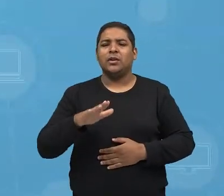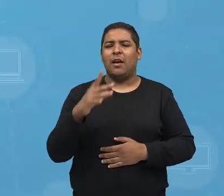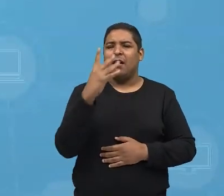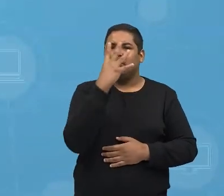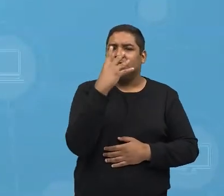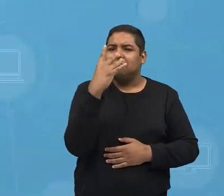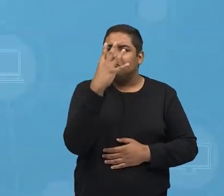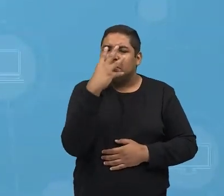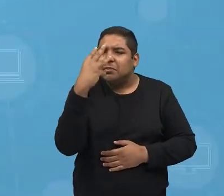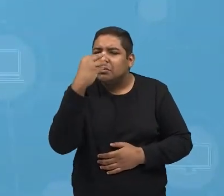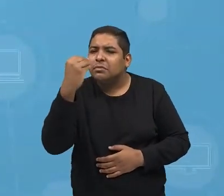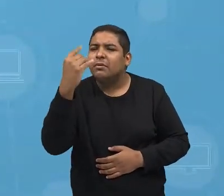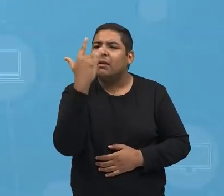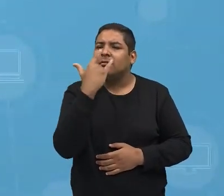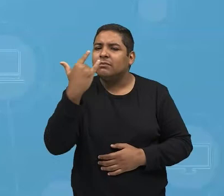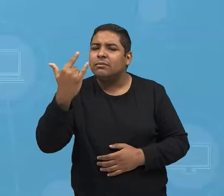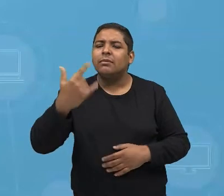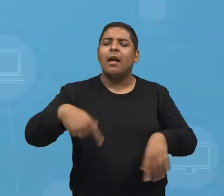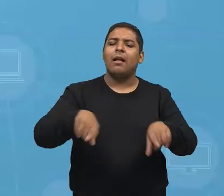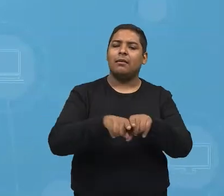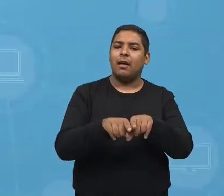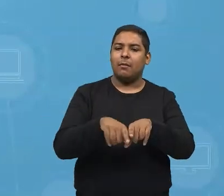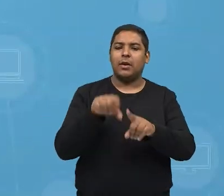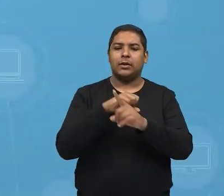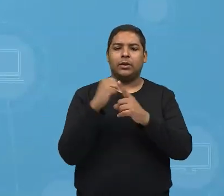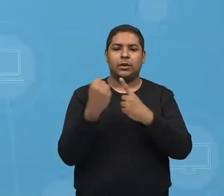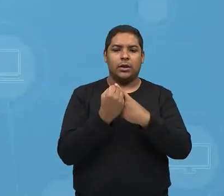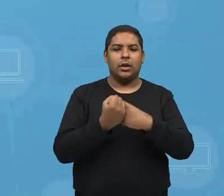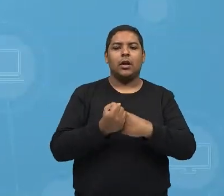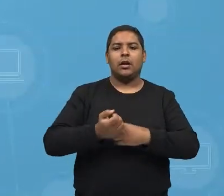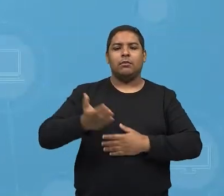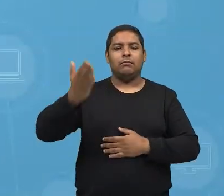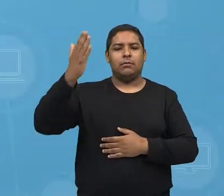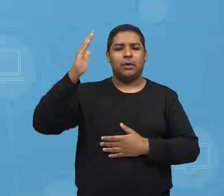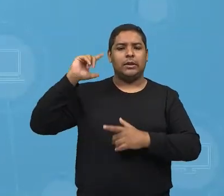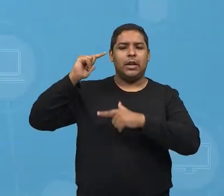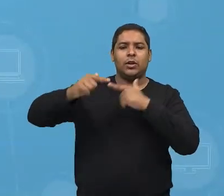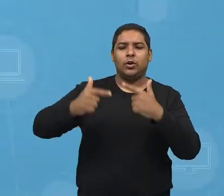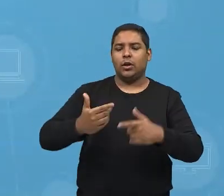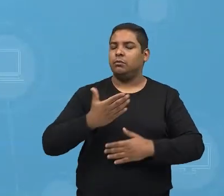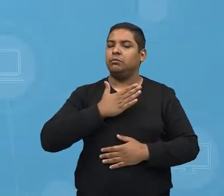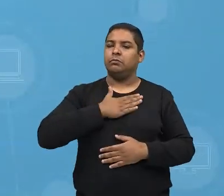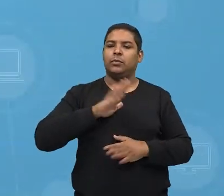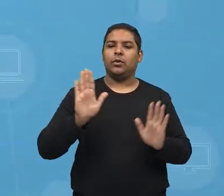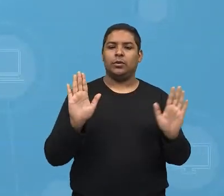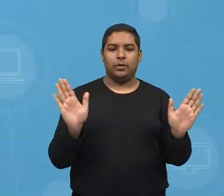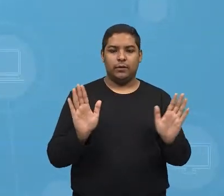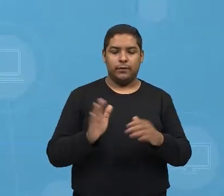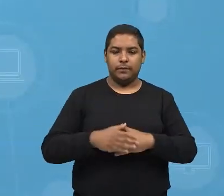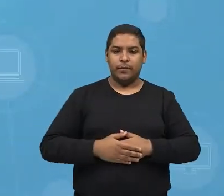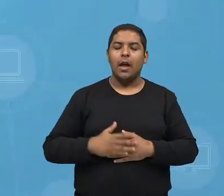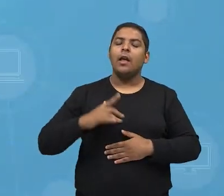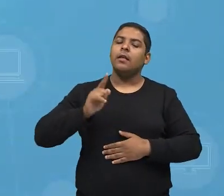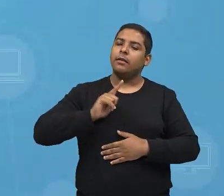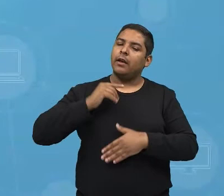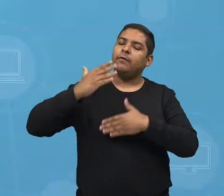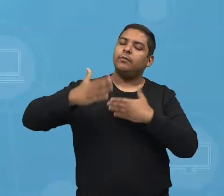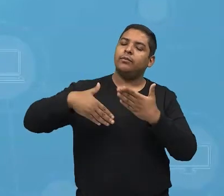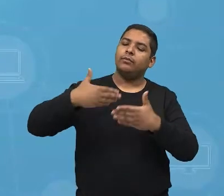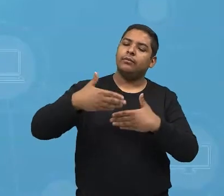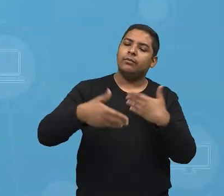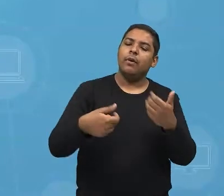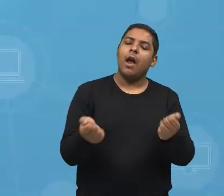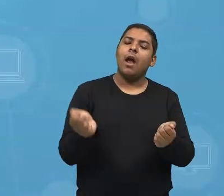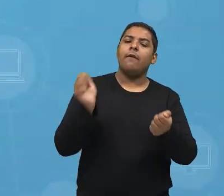sensuais e a sociedade daquela época não admitia, a sociedade tradicional. Houve toda uma evolução, foram se